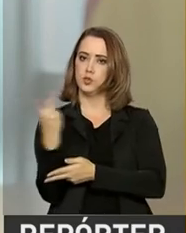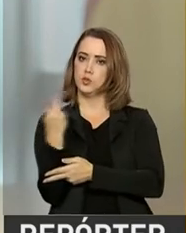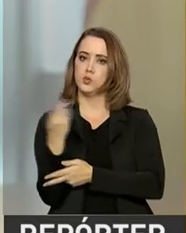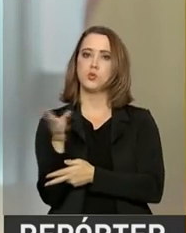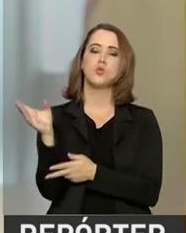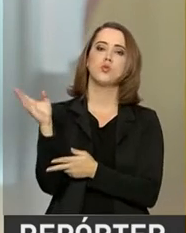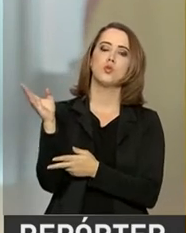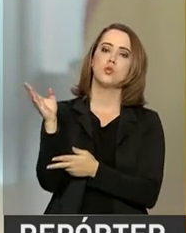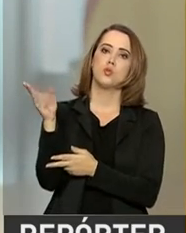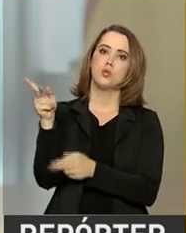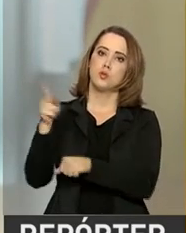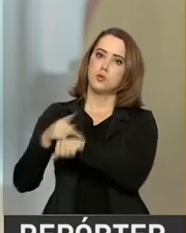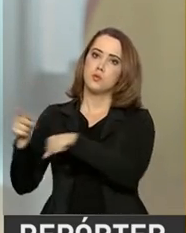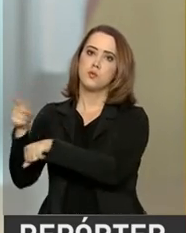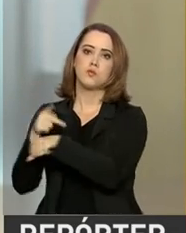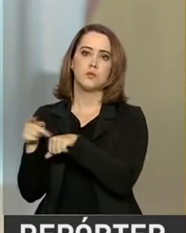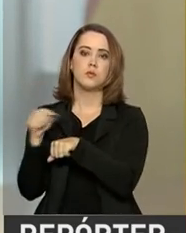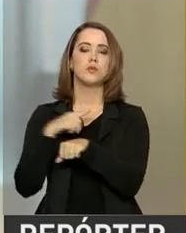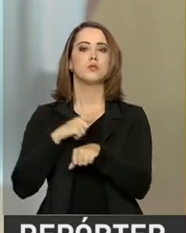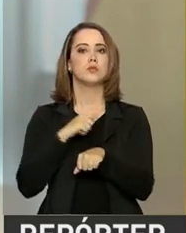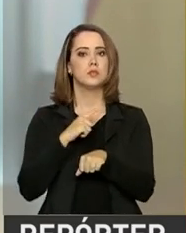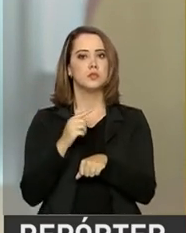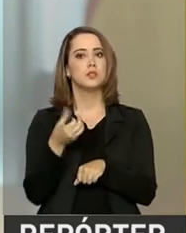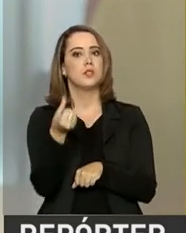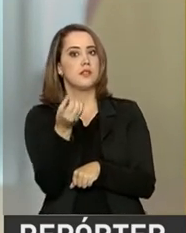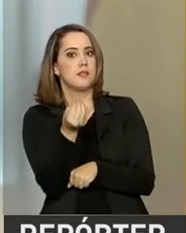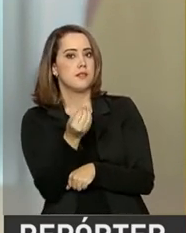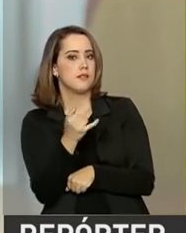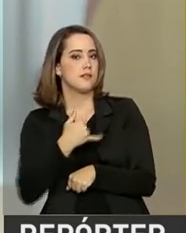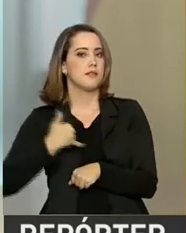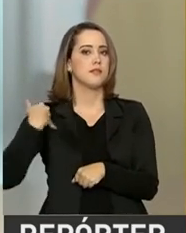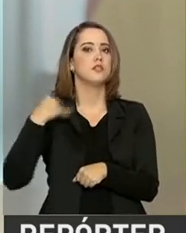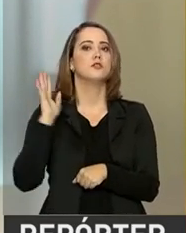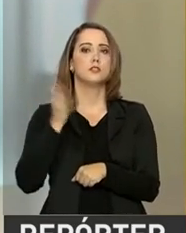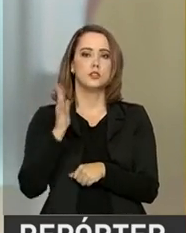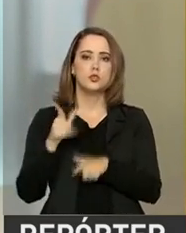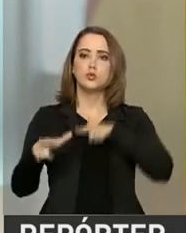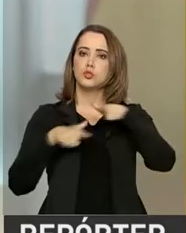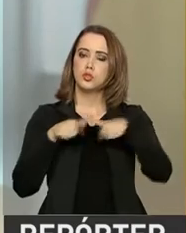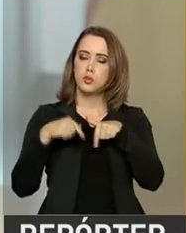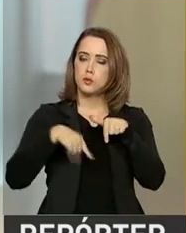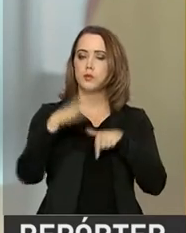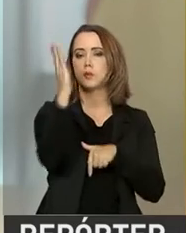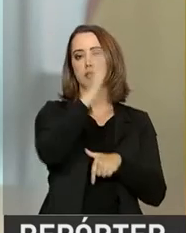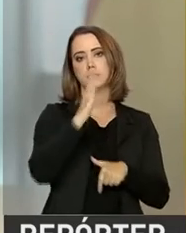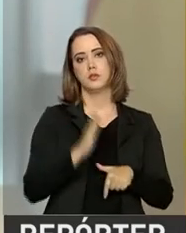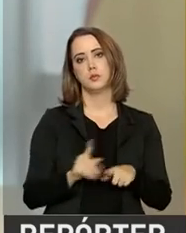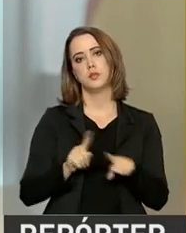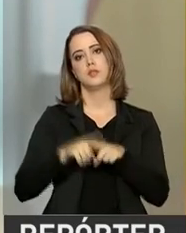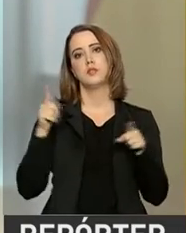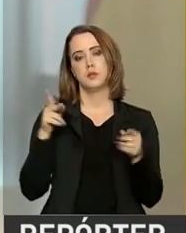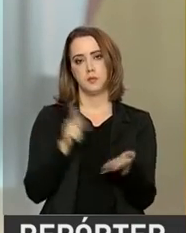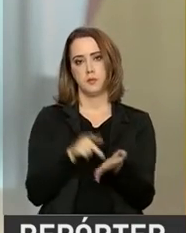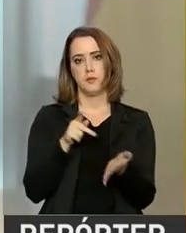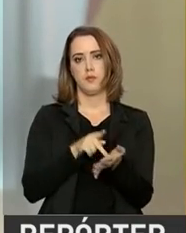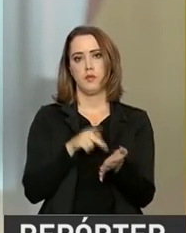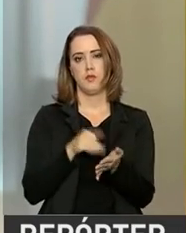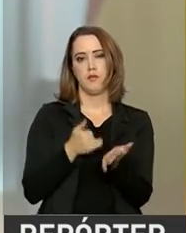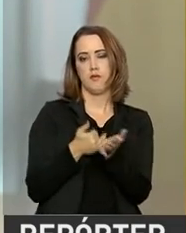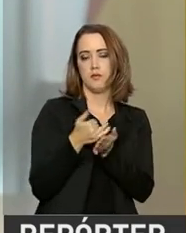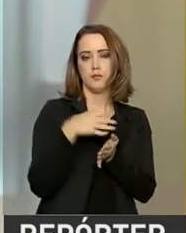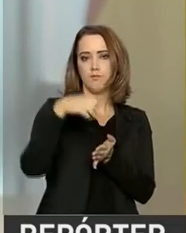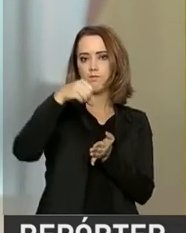por exemplo ela ela existe há 60 anos então estamos há 60 anos atuando no pará no brasil mas é verdade que a partir da década de